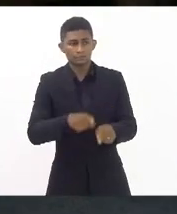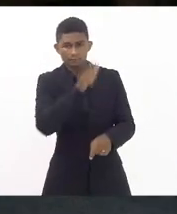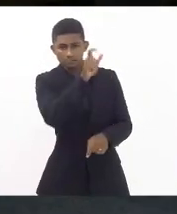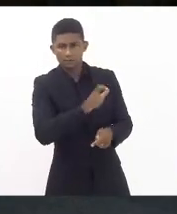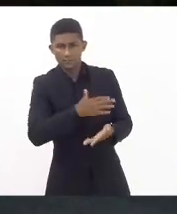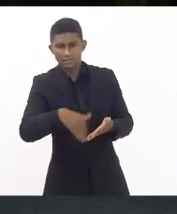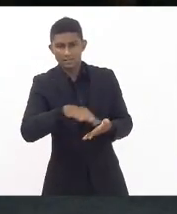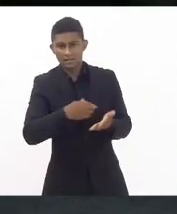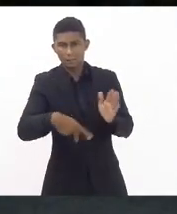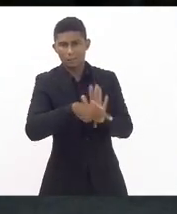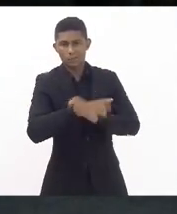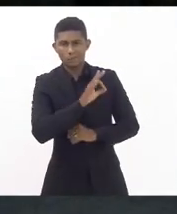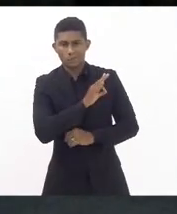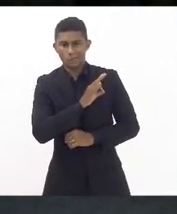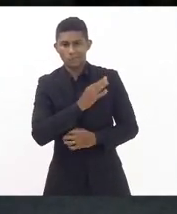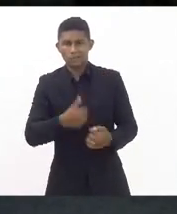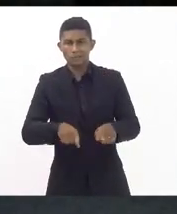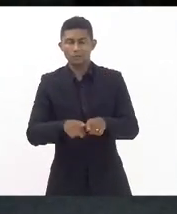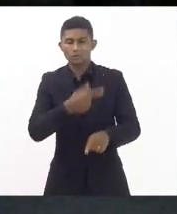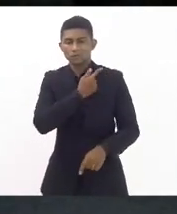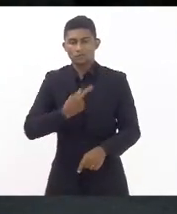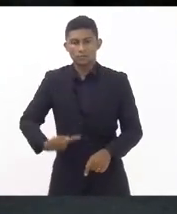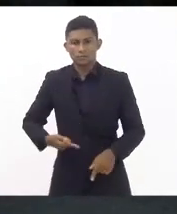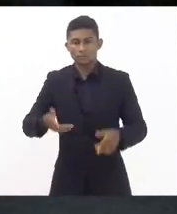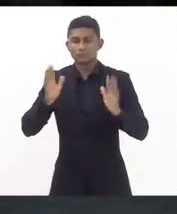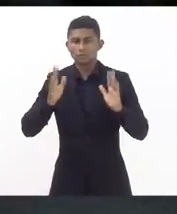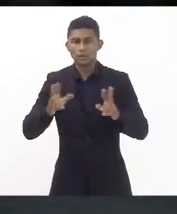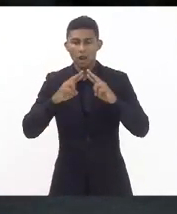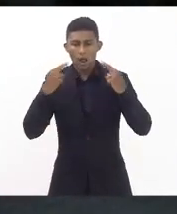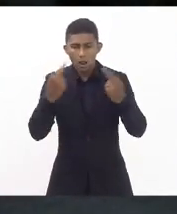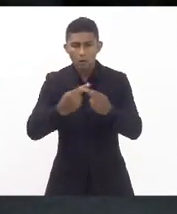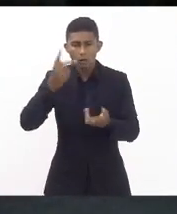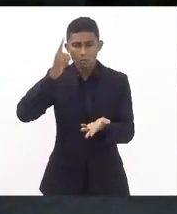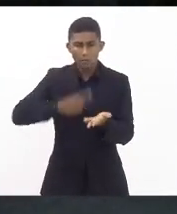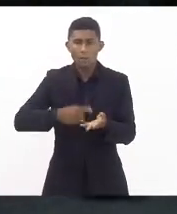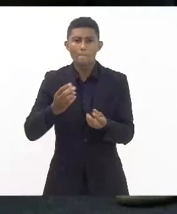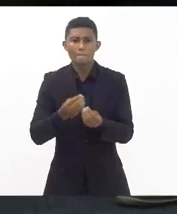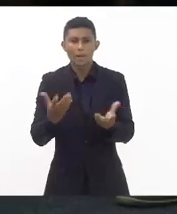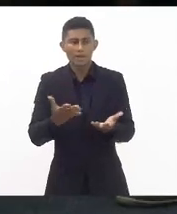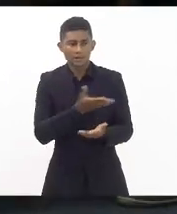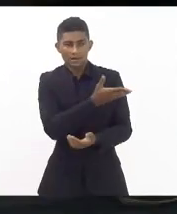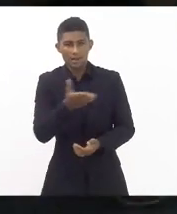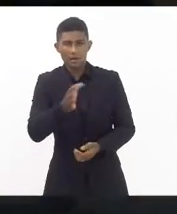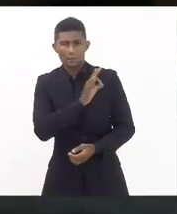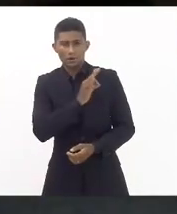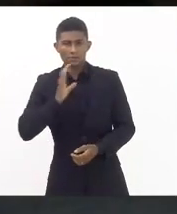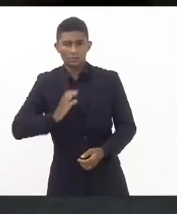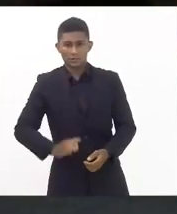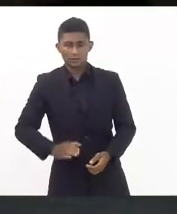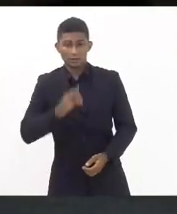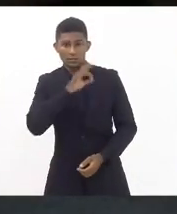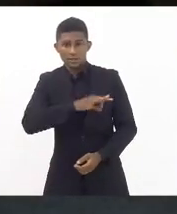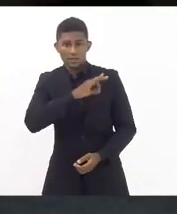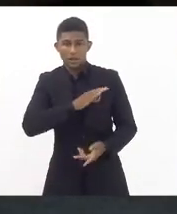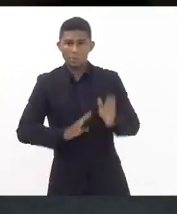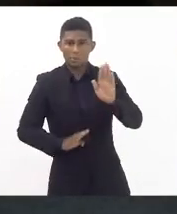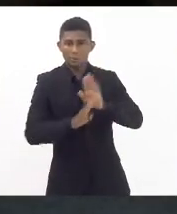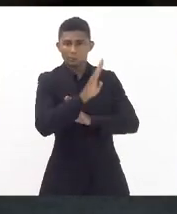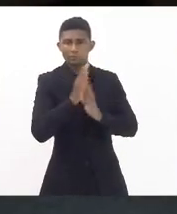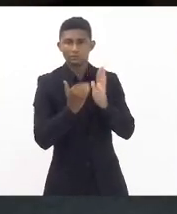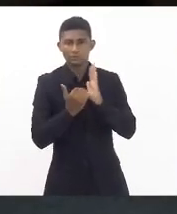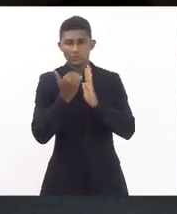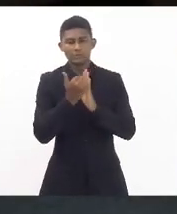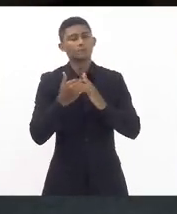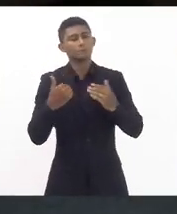governador, para que nós dessemos um aumento de salário para o policial civil. Isso foi feito,